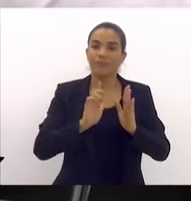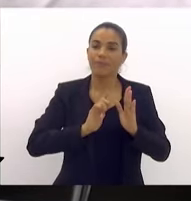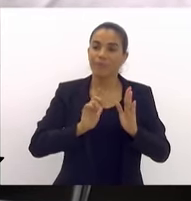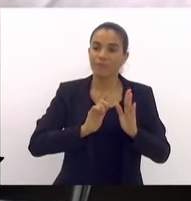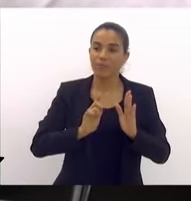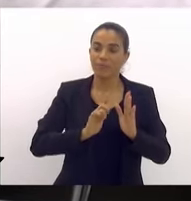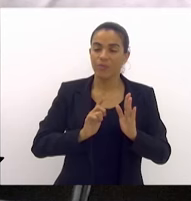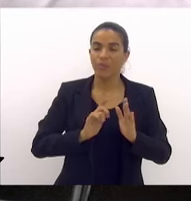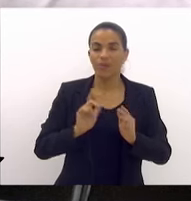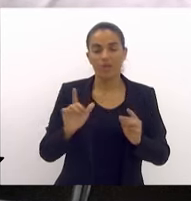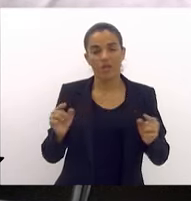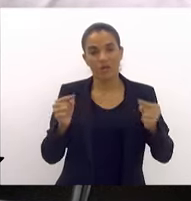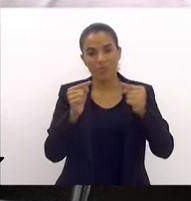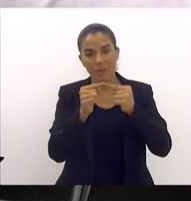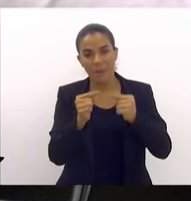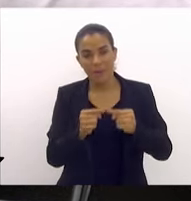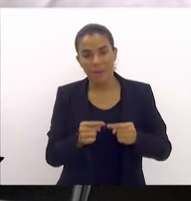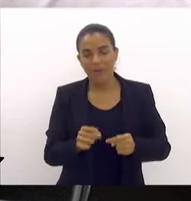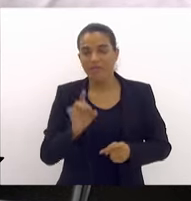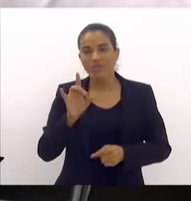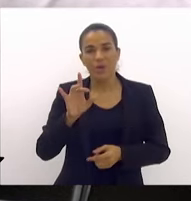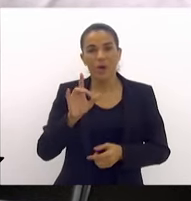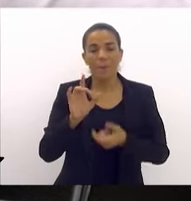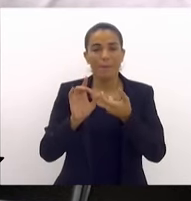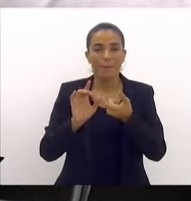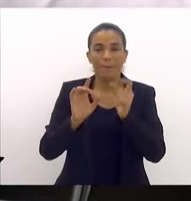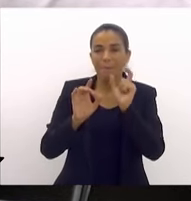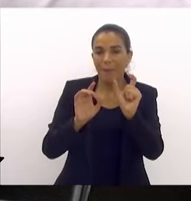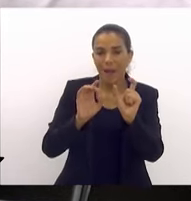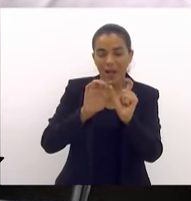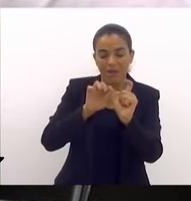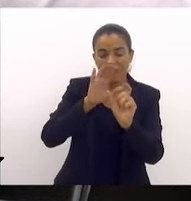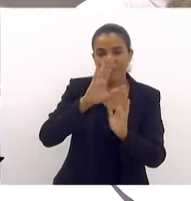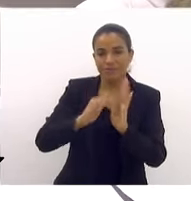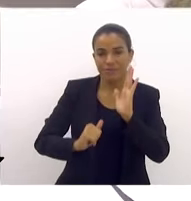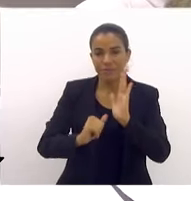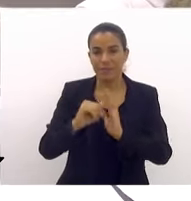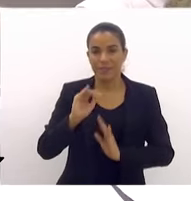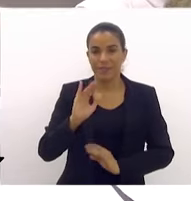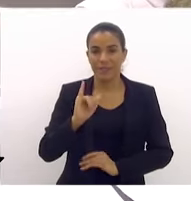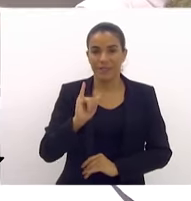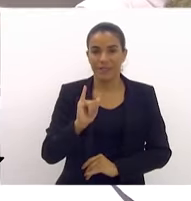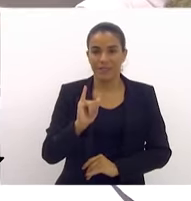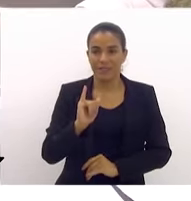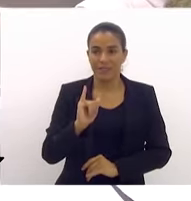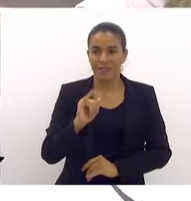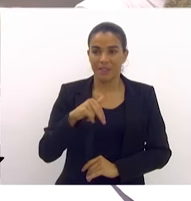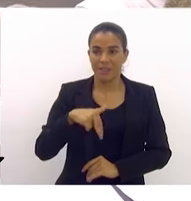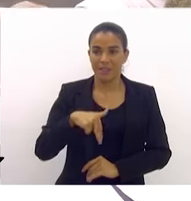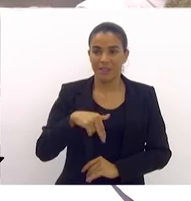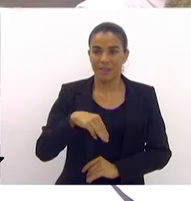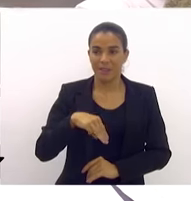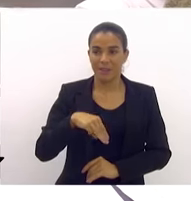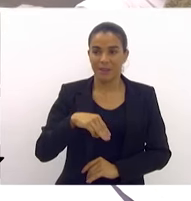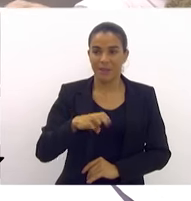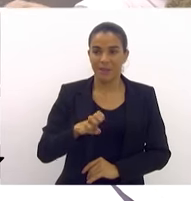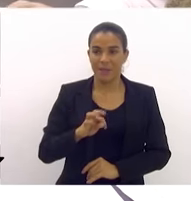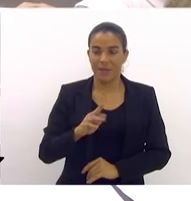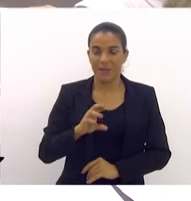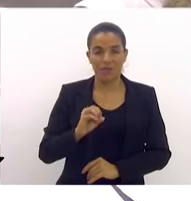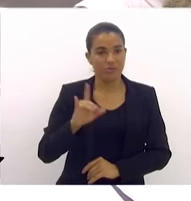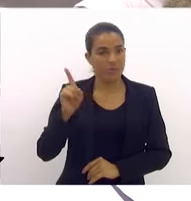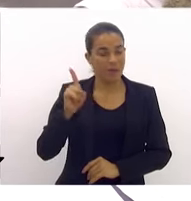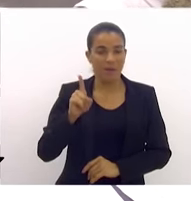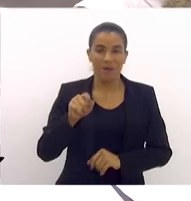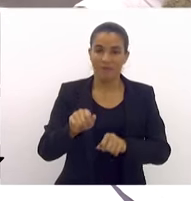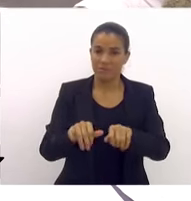contemplados. Então, só tirar o Imetro mesmo. Então, é só tirar o Imetro. Só tirar o Imetro. O senhor me perdoe. Lógico, deputado Chão. Já está decidido pelo plenário. Antes